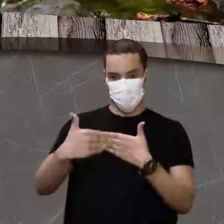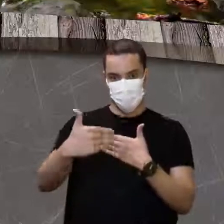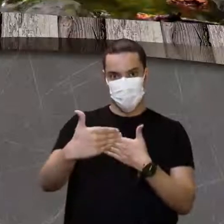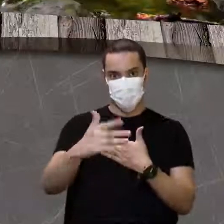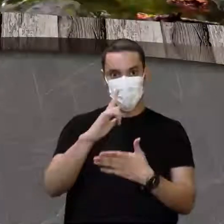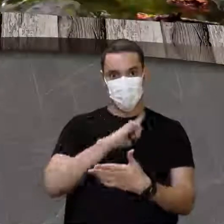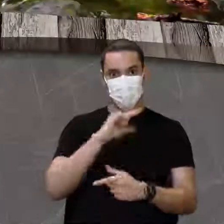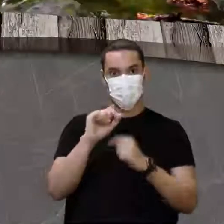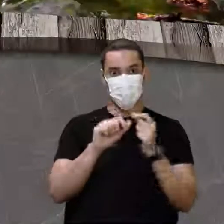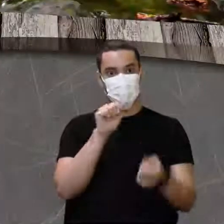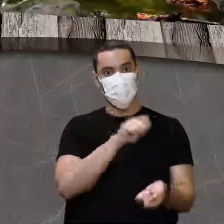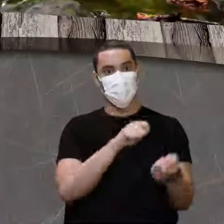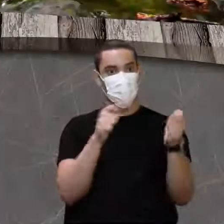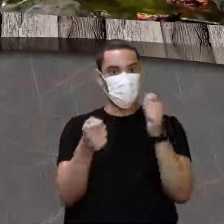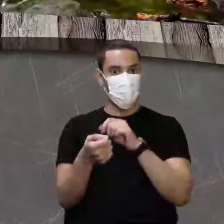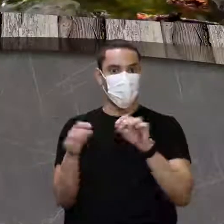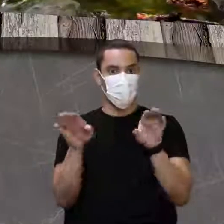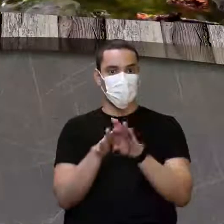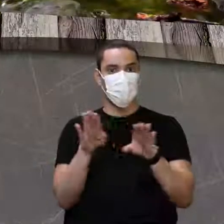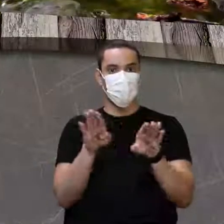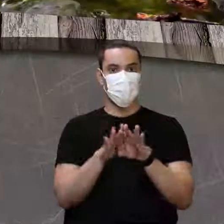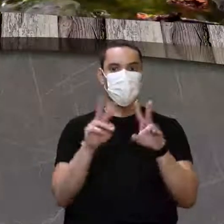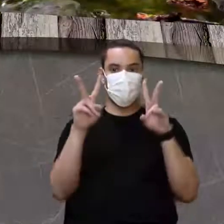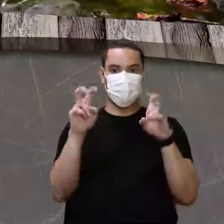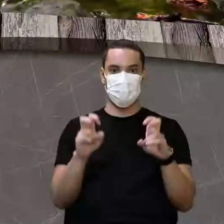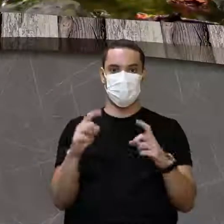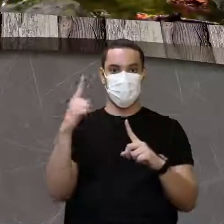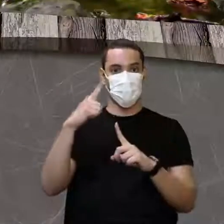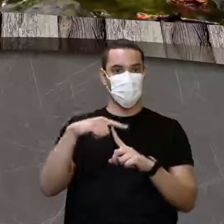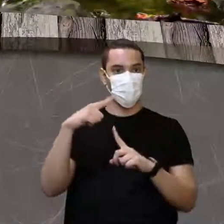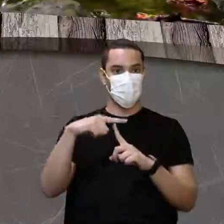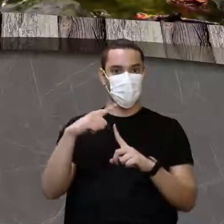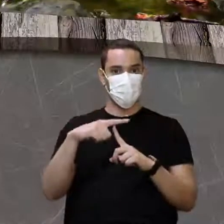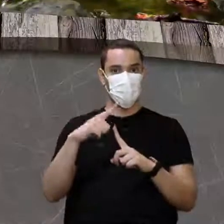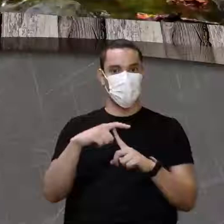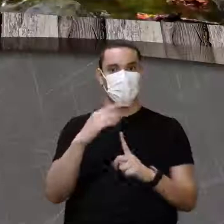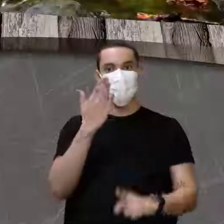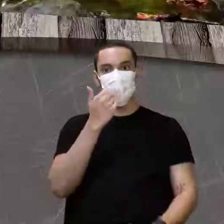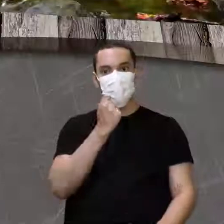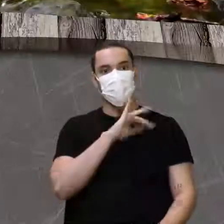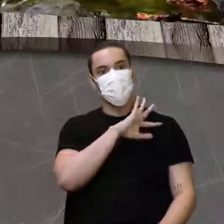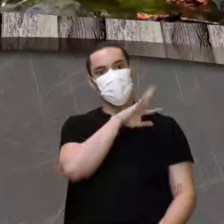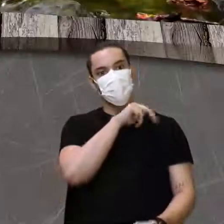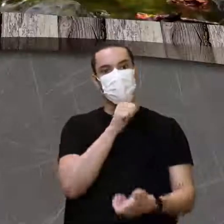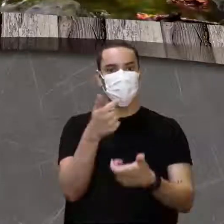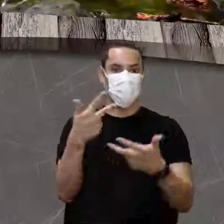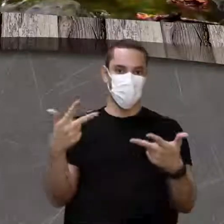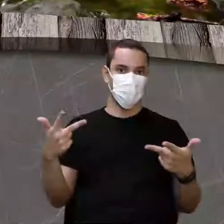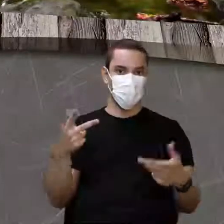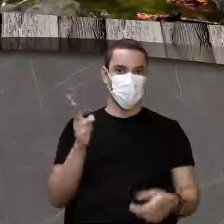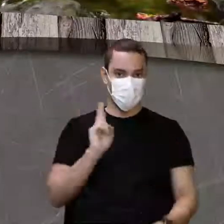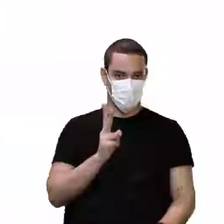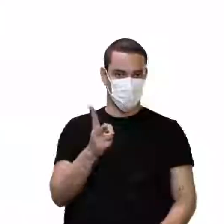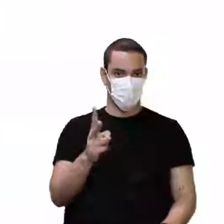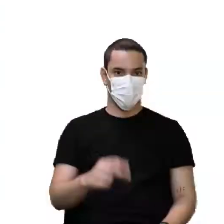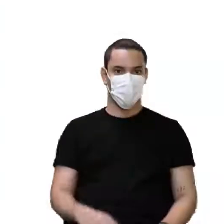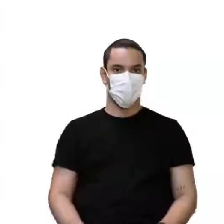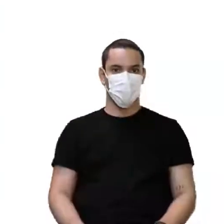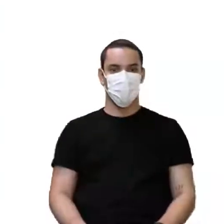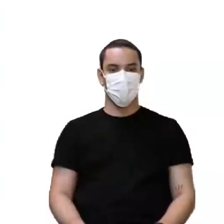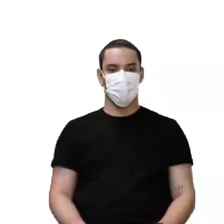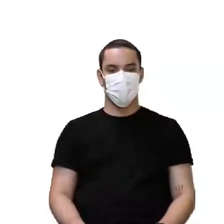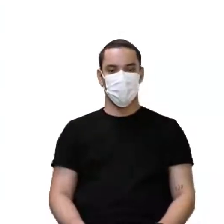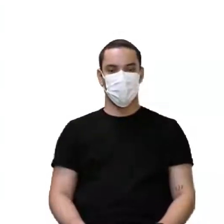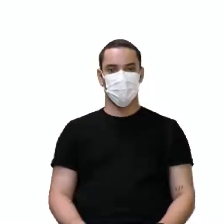você tem essas adaptações também em relação ao ambiente, ao tipo de alimentação, tá? Vamos seguindo?